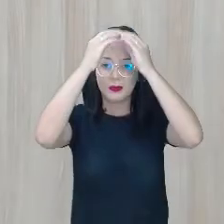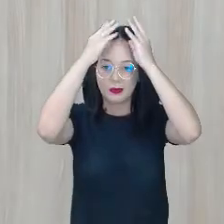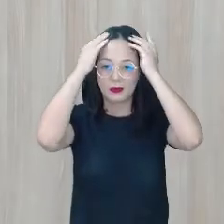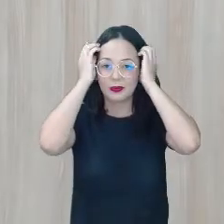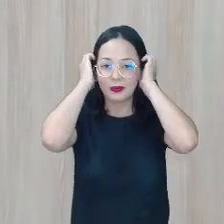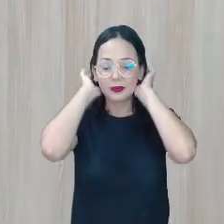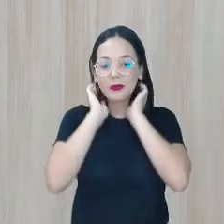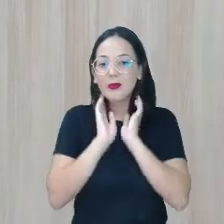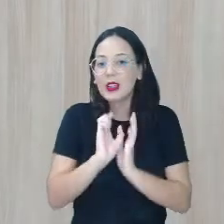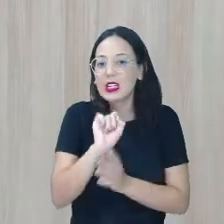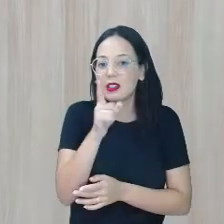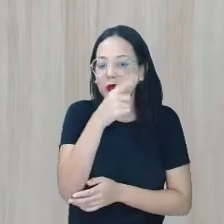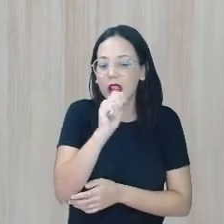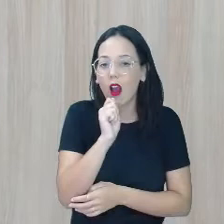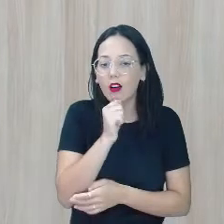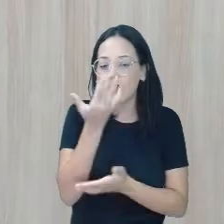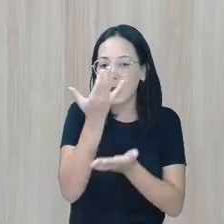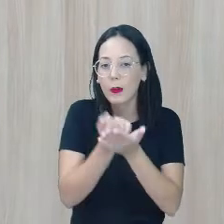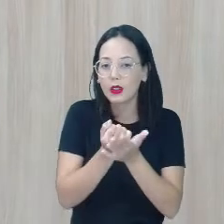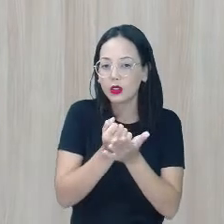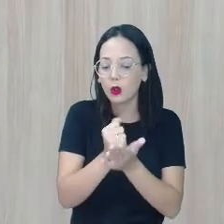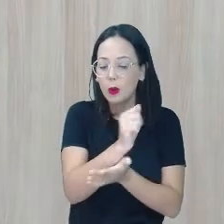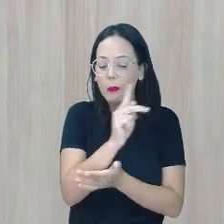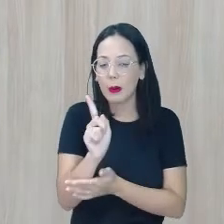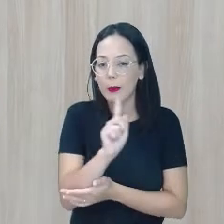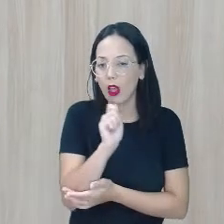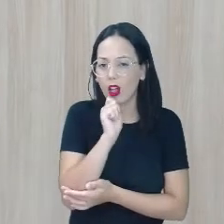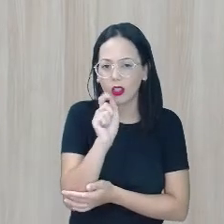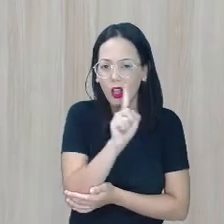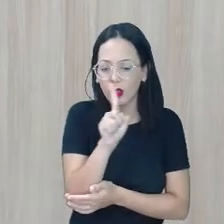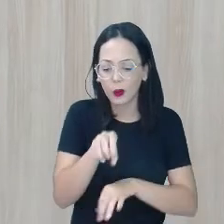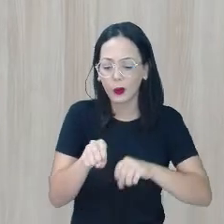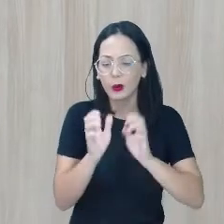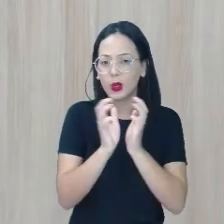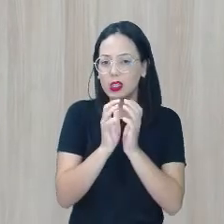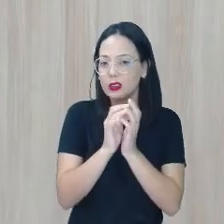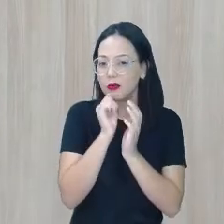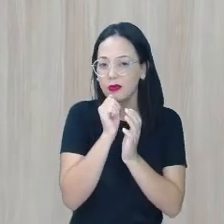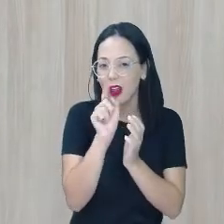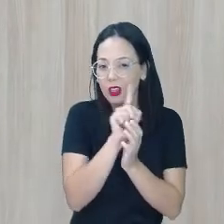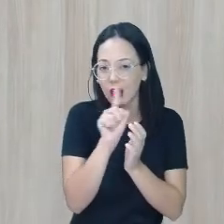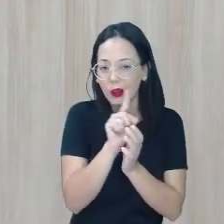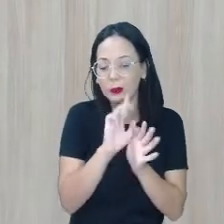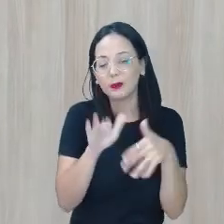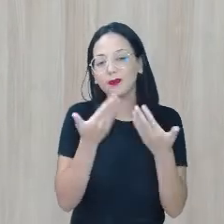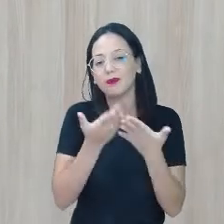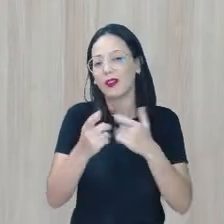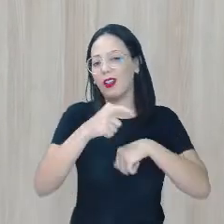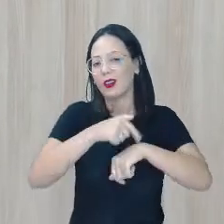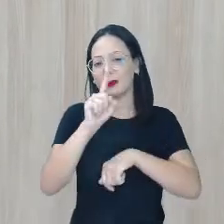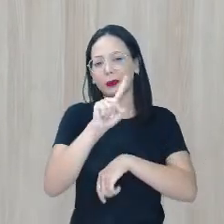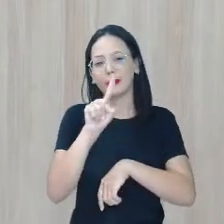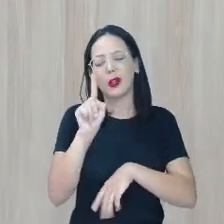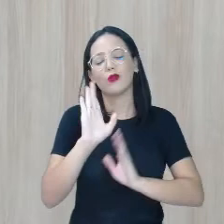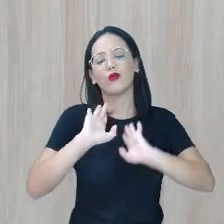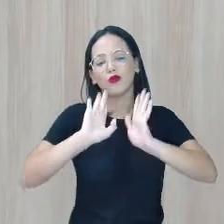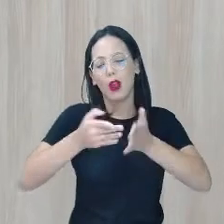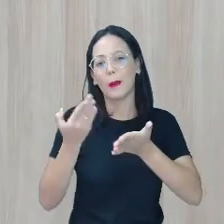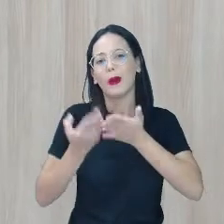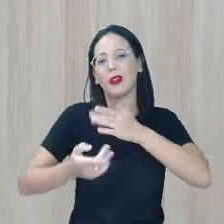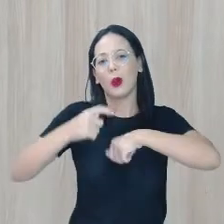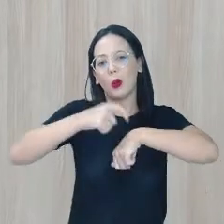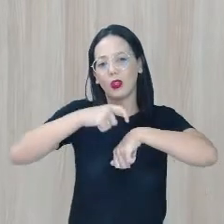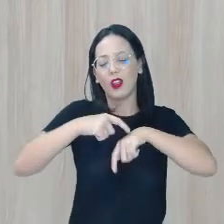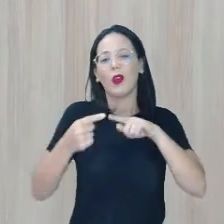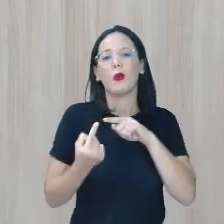você ainda não baixou, né, o aplicativo do Educa Recife, então não perca tempo não, já perdeu tempo demais, né,